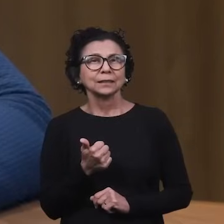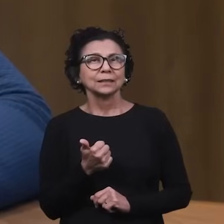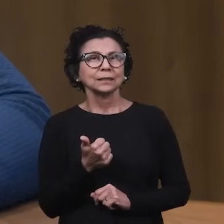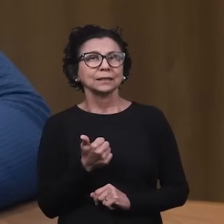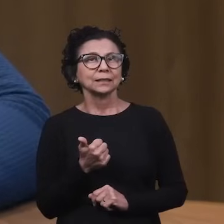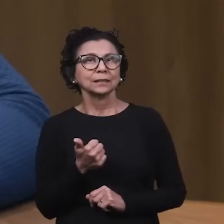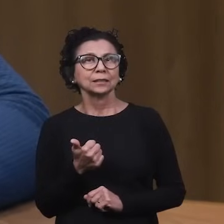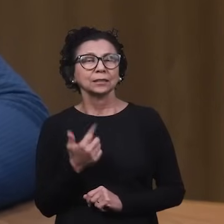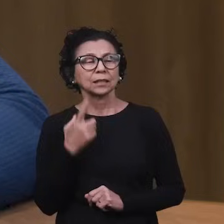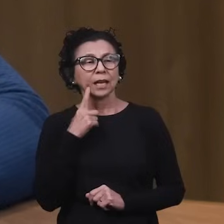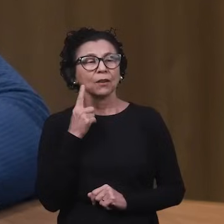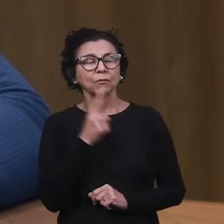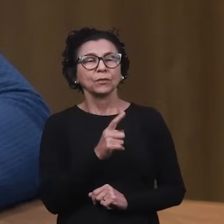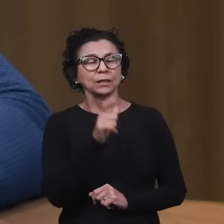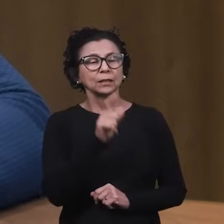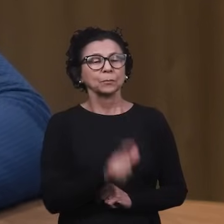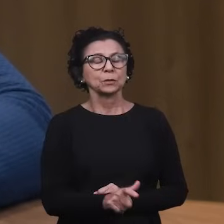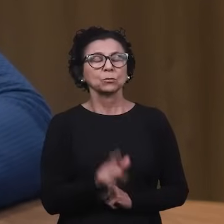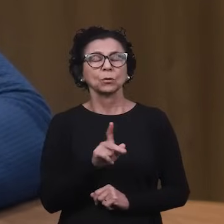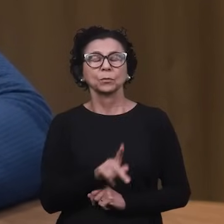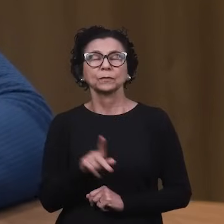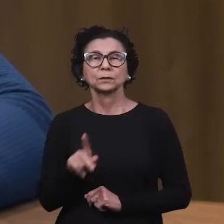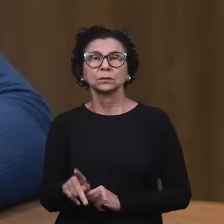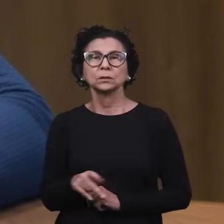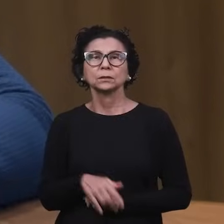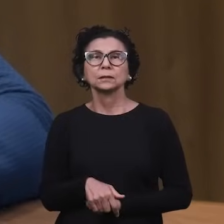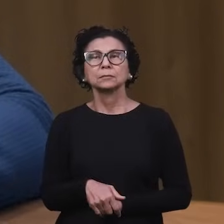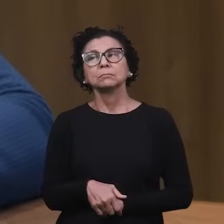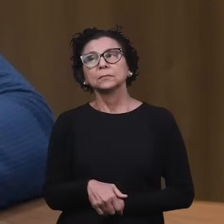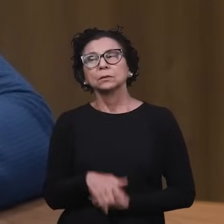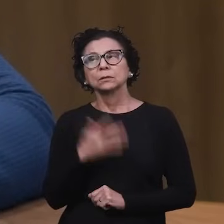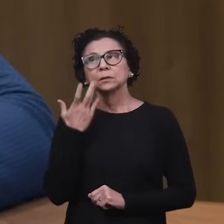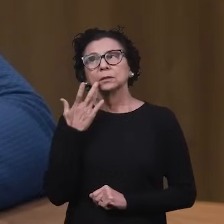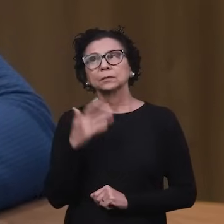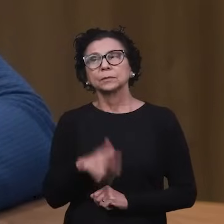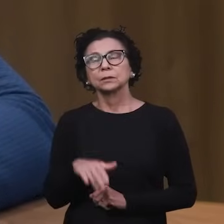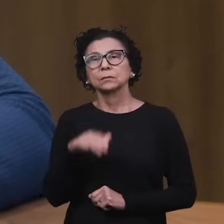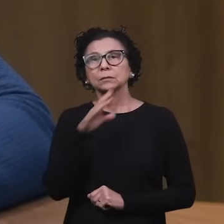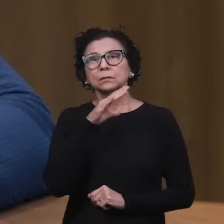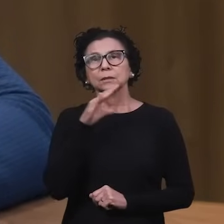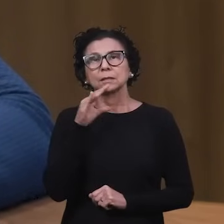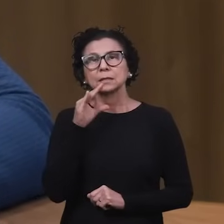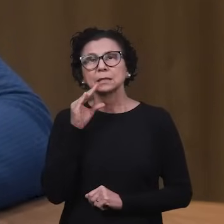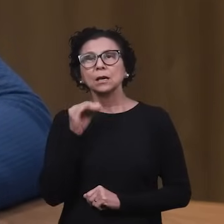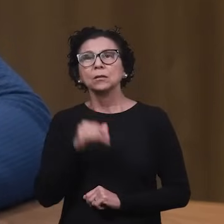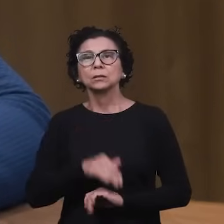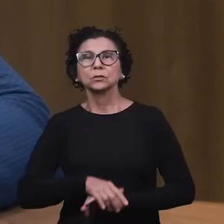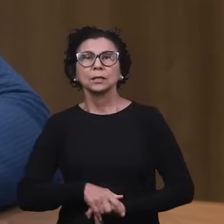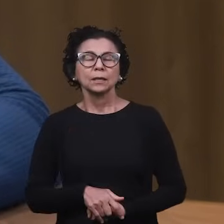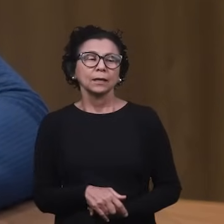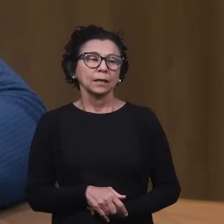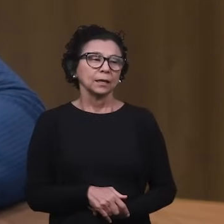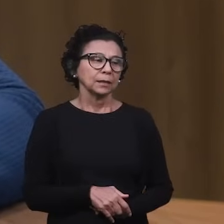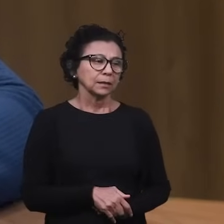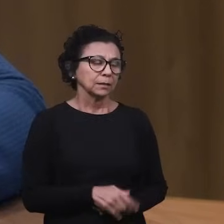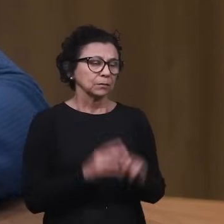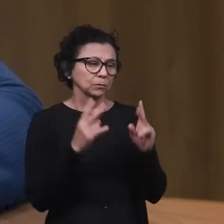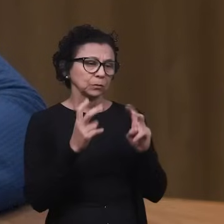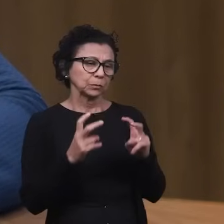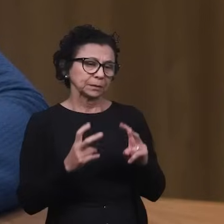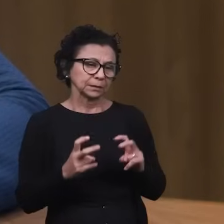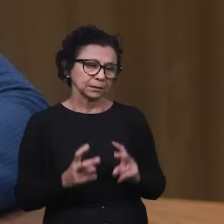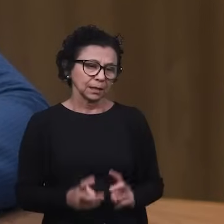uma criança, né, um intermediário, um adolescente, ele espera, né, da sua professora que